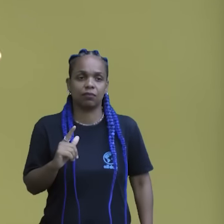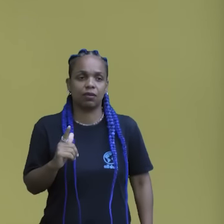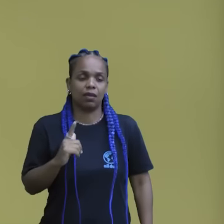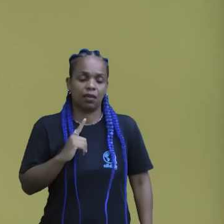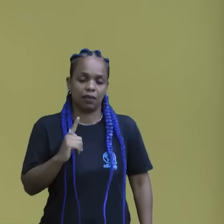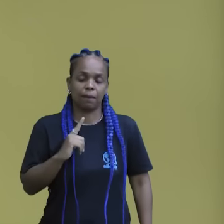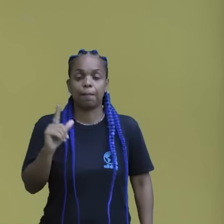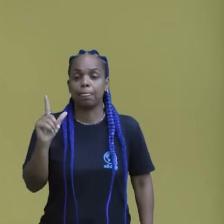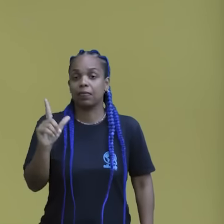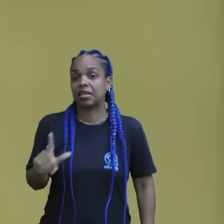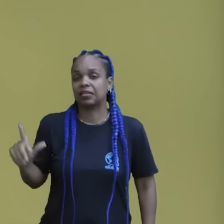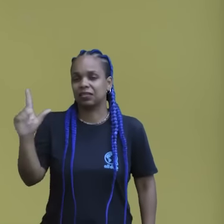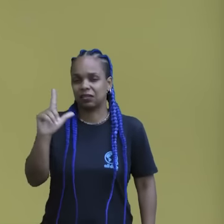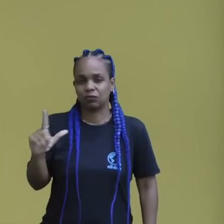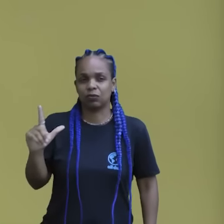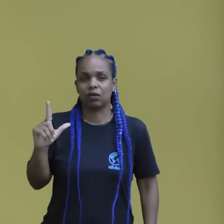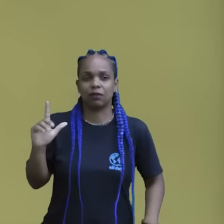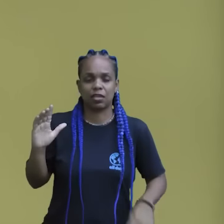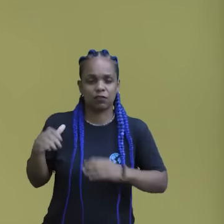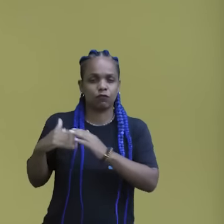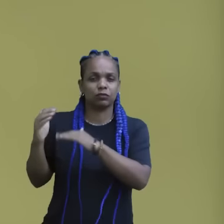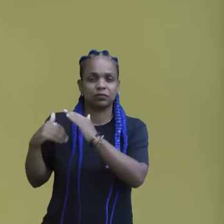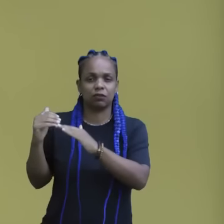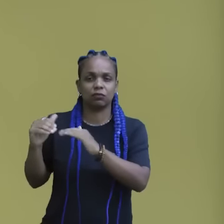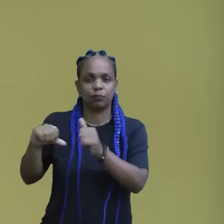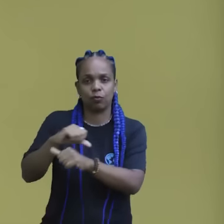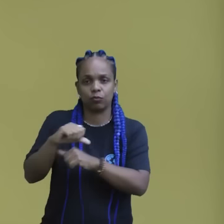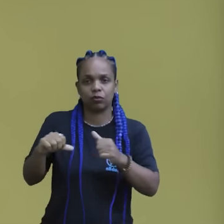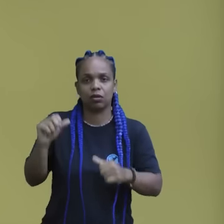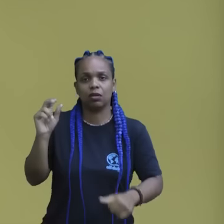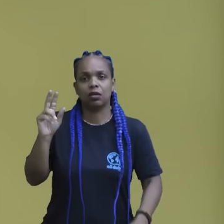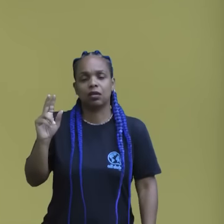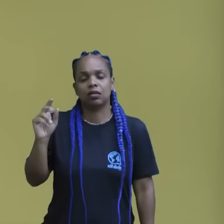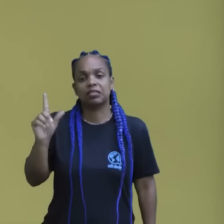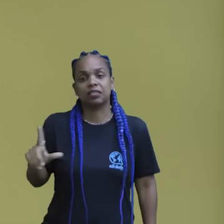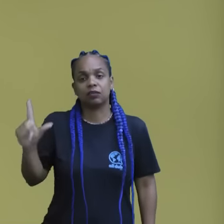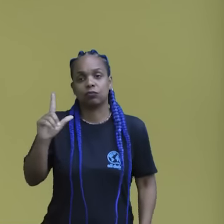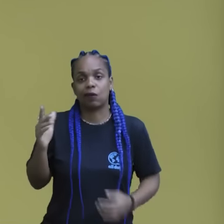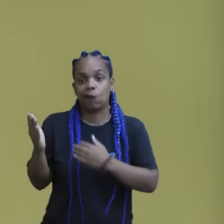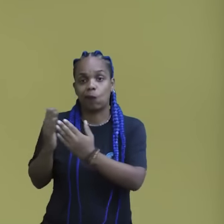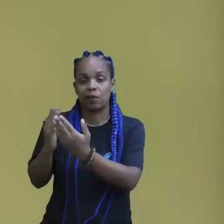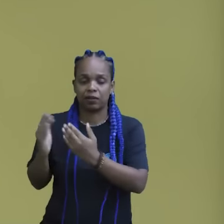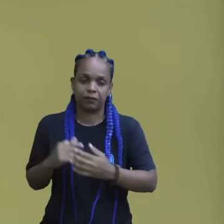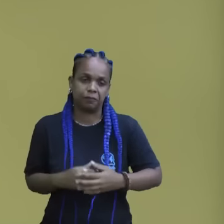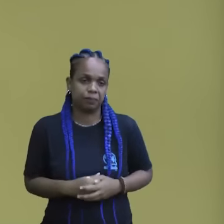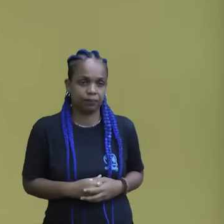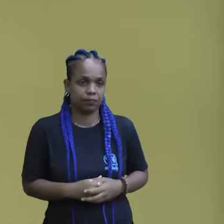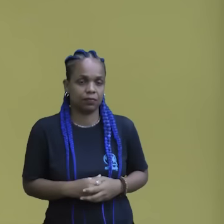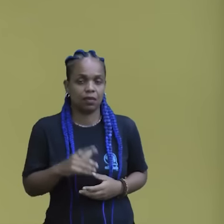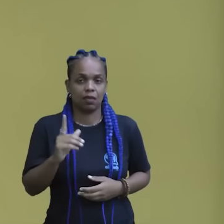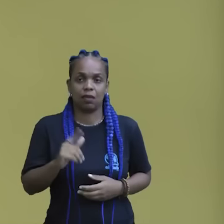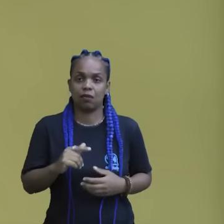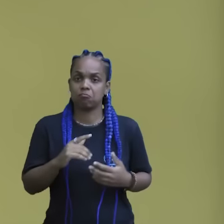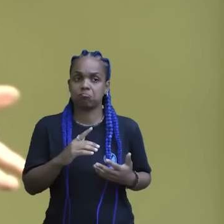do mundo, uma maluquice. E eu tinha inveja dos colegas que faziam para a literatura brasileira. Literatura brasileira é isso, gente,